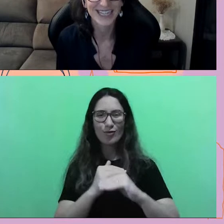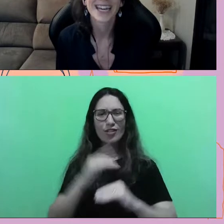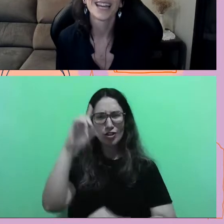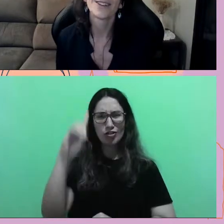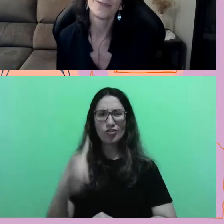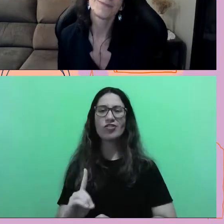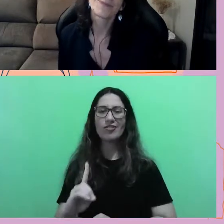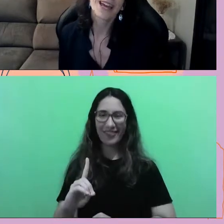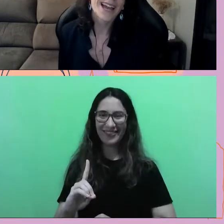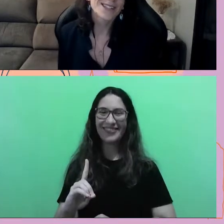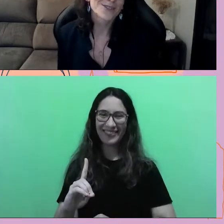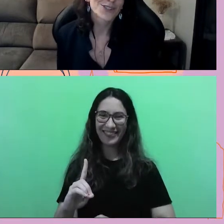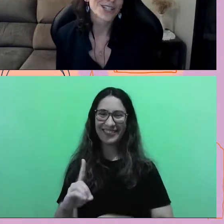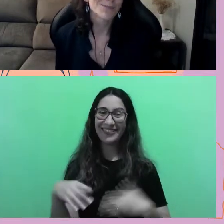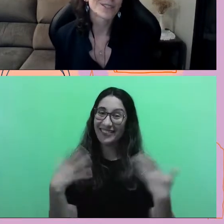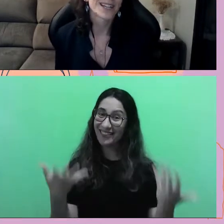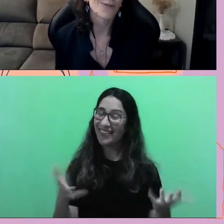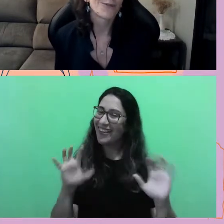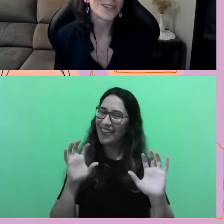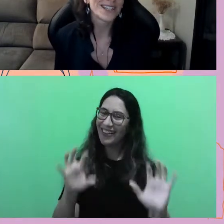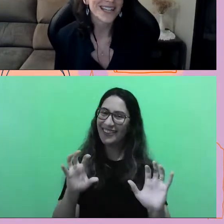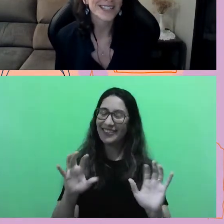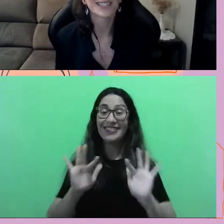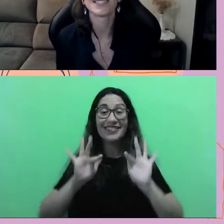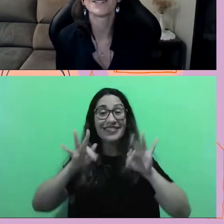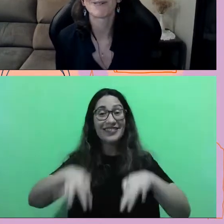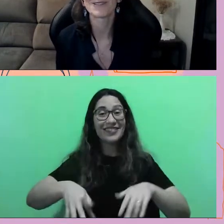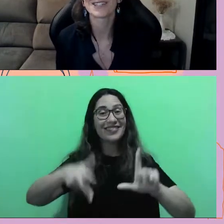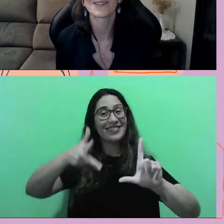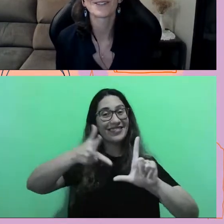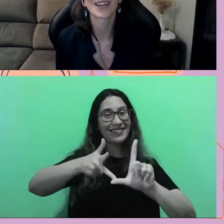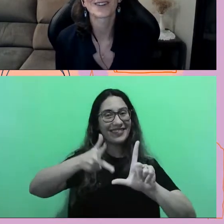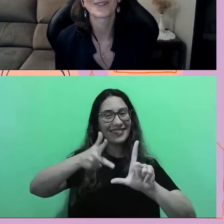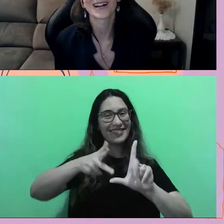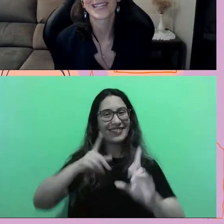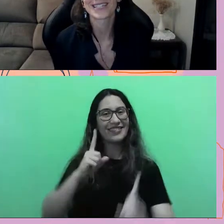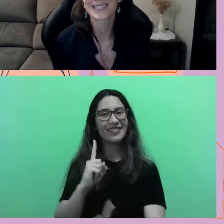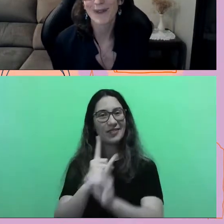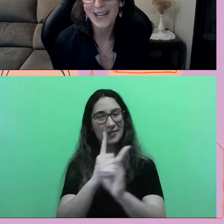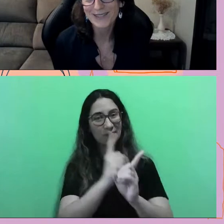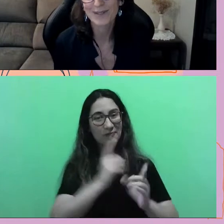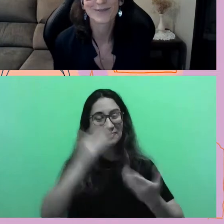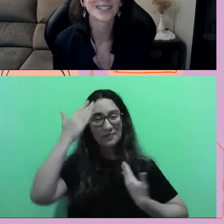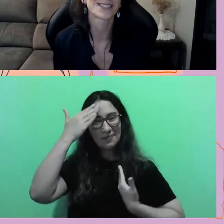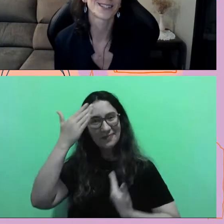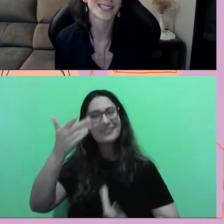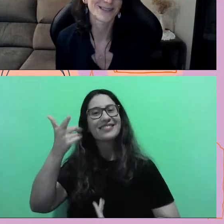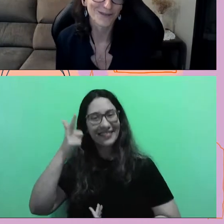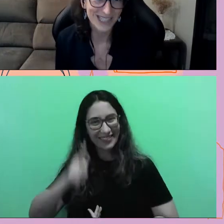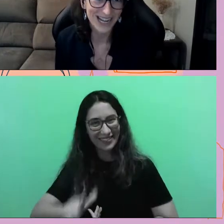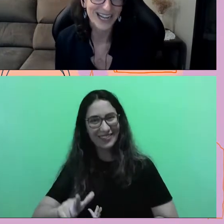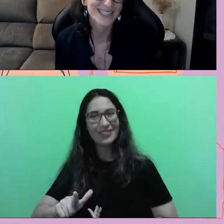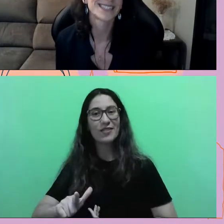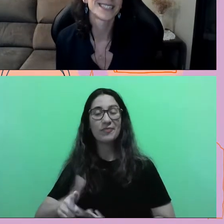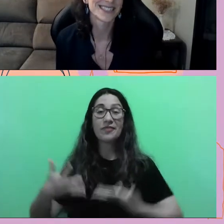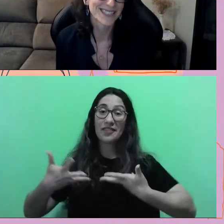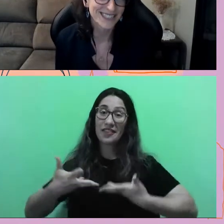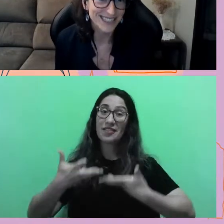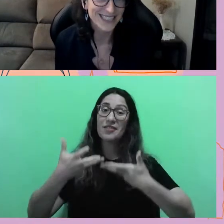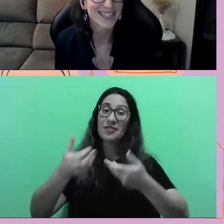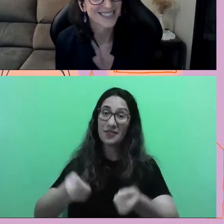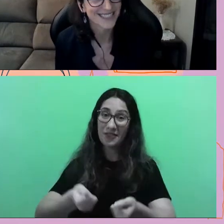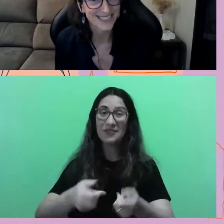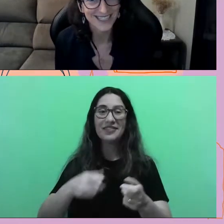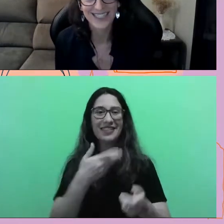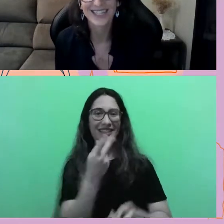aí. Enfim, é isso, chegamos ao fim, né, desse encontro, então eu quero agradecer mais uma vez as nossas convidadas,